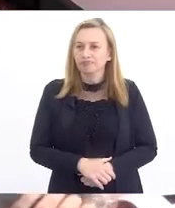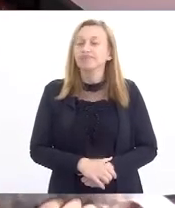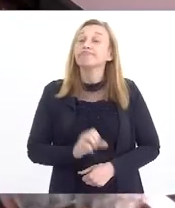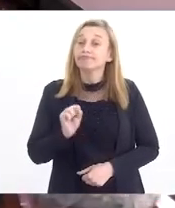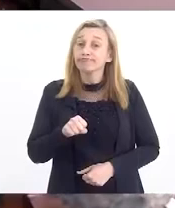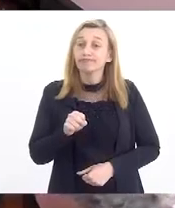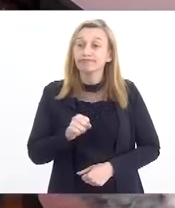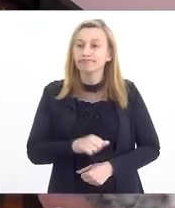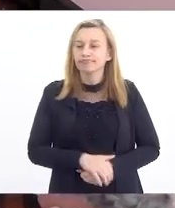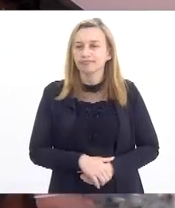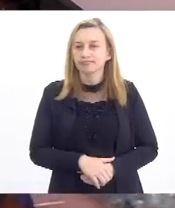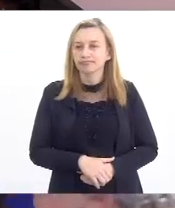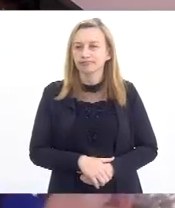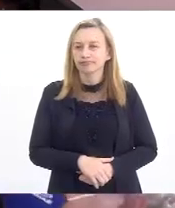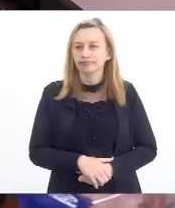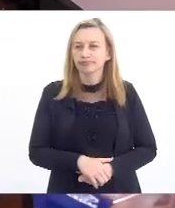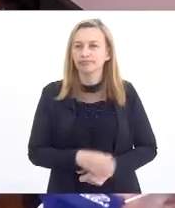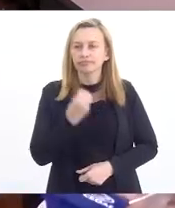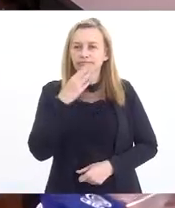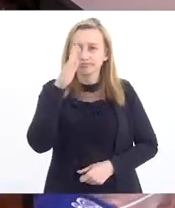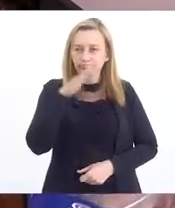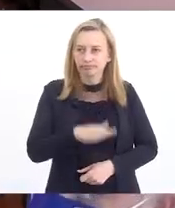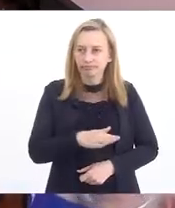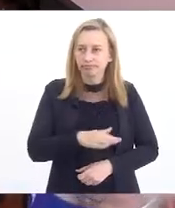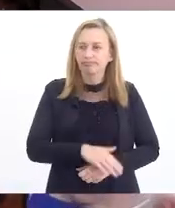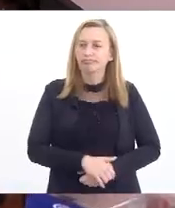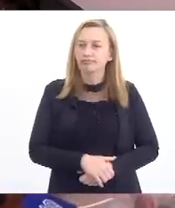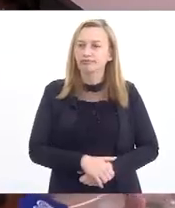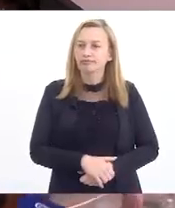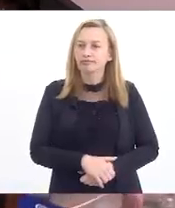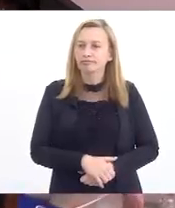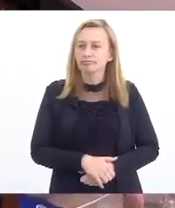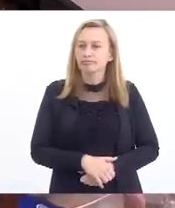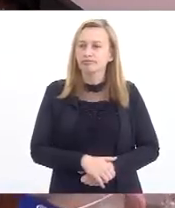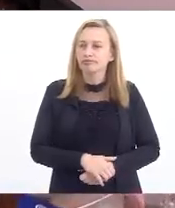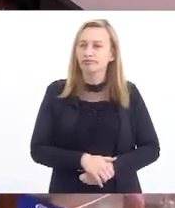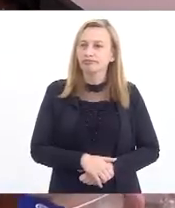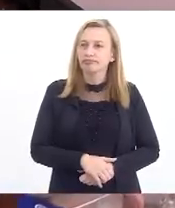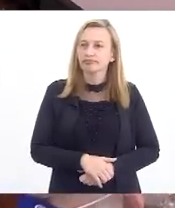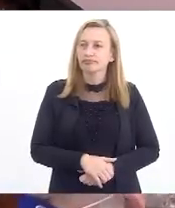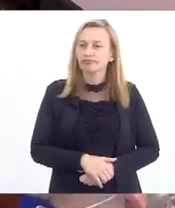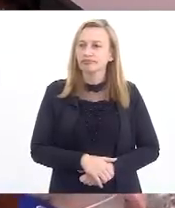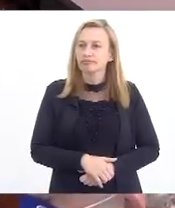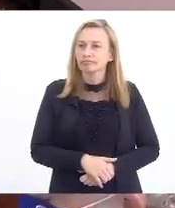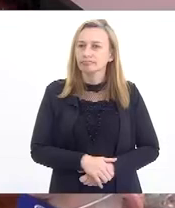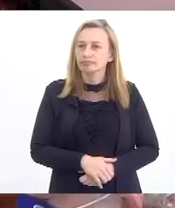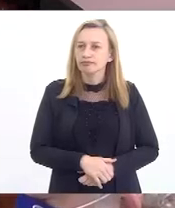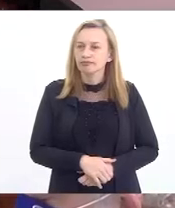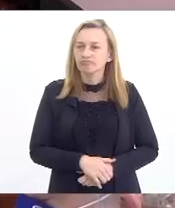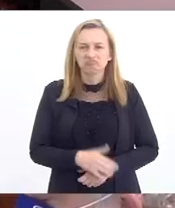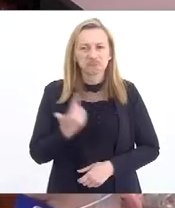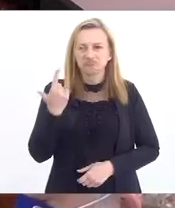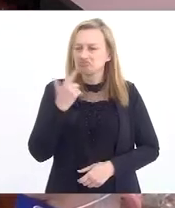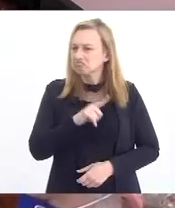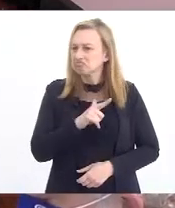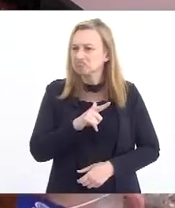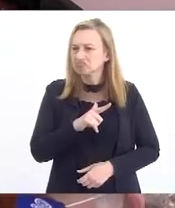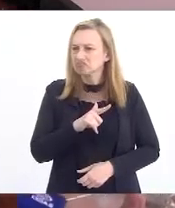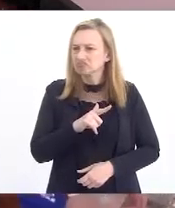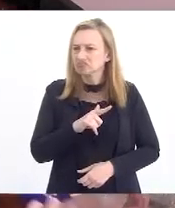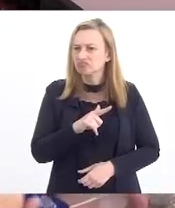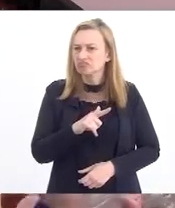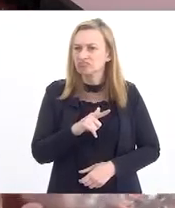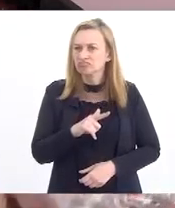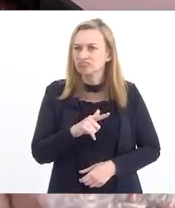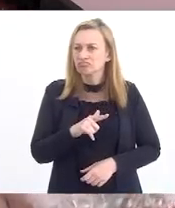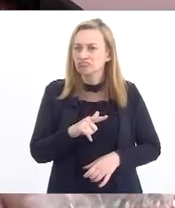Sim. Boa tarde. Boa tarde. Pode falar. Eu não estou conseguindo aqui administrar